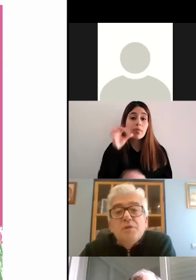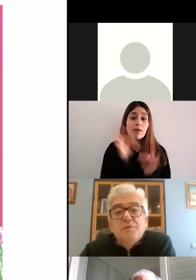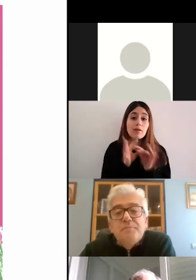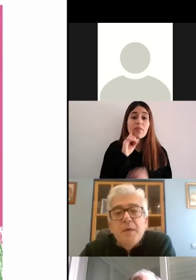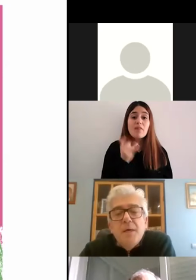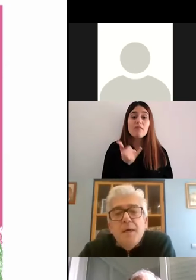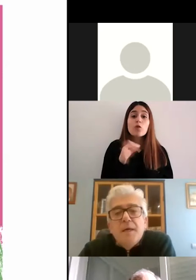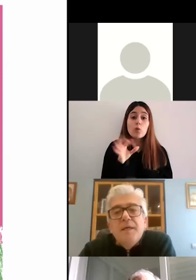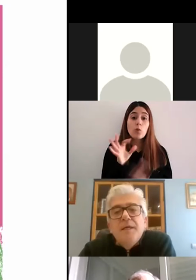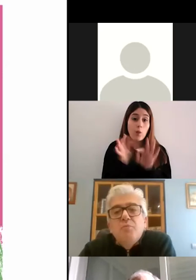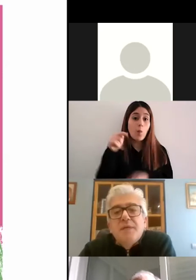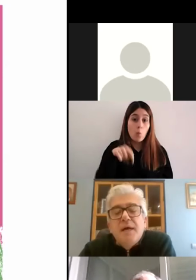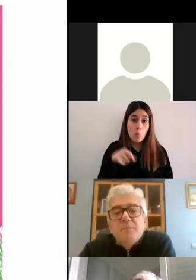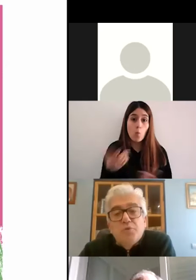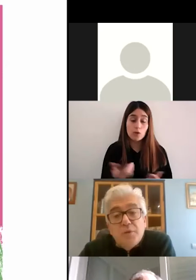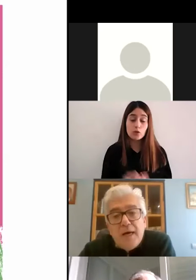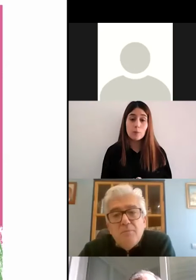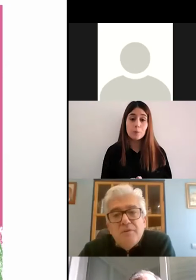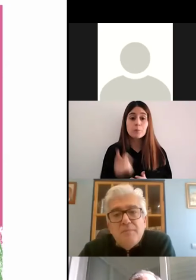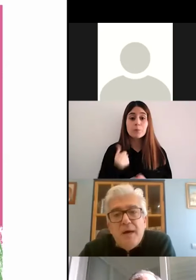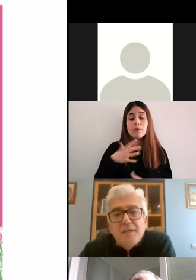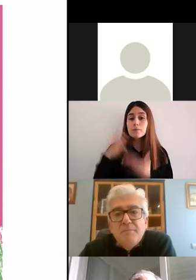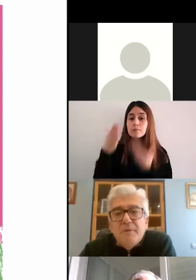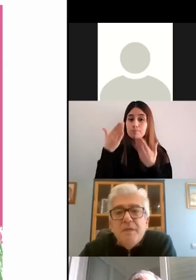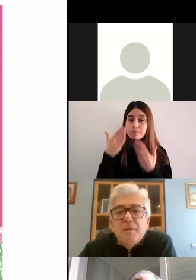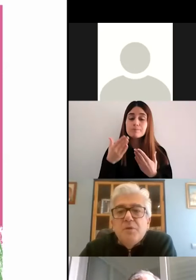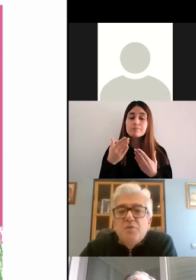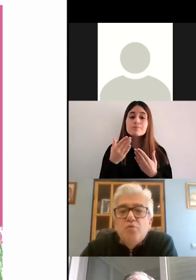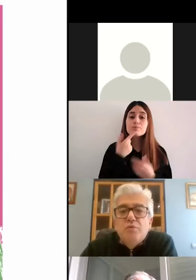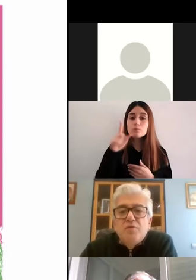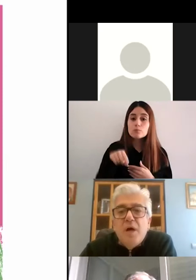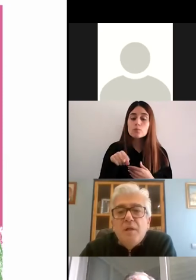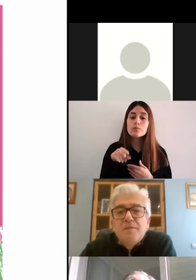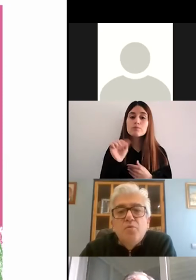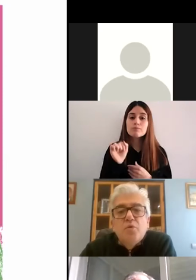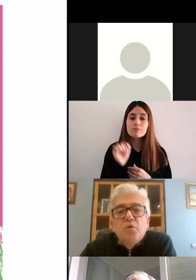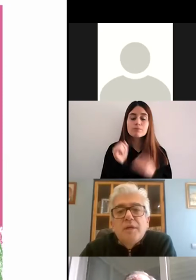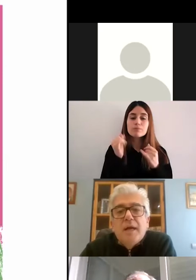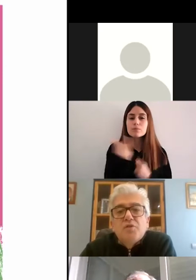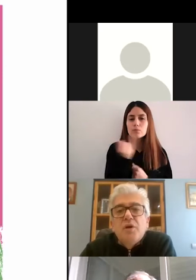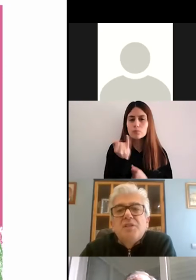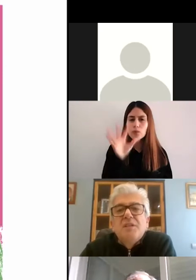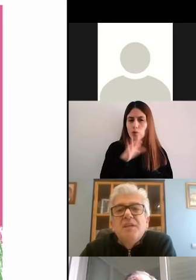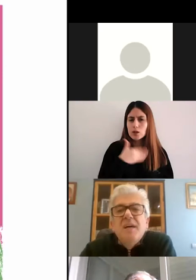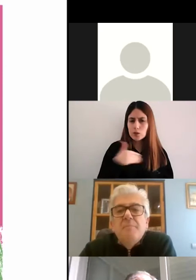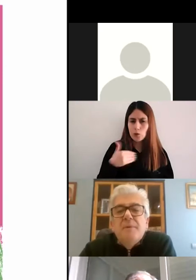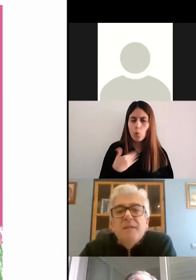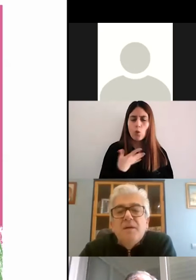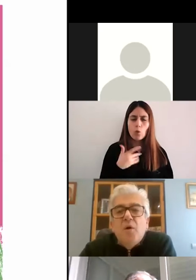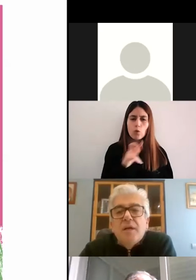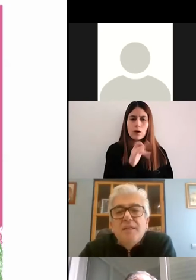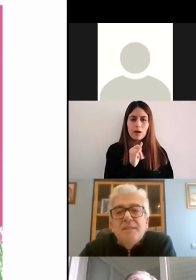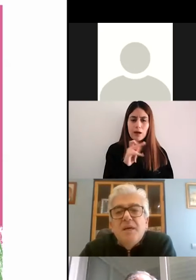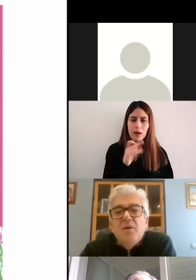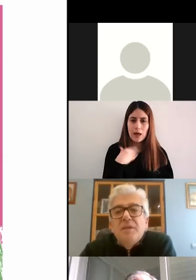como hoje. Queria começar por saudar uma vez mais, se me permitem, o Instituto Nacional de Saúde, Dr. Ricardo Jorge,